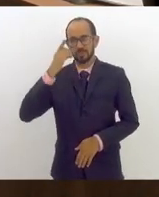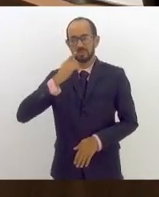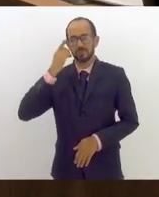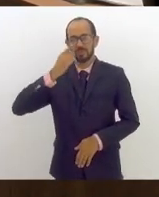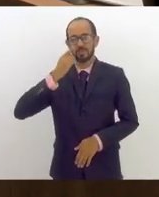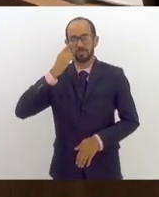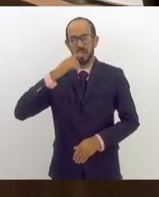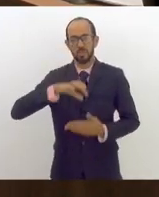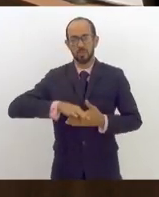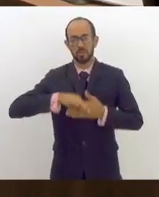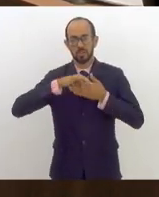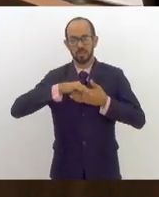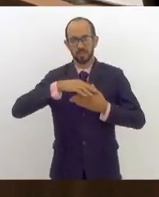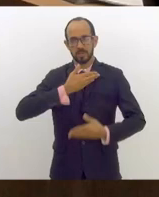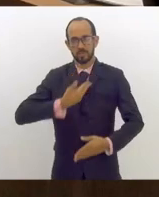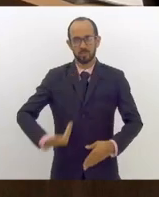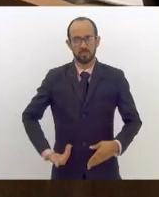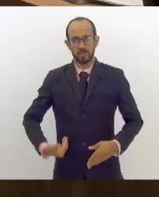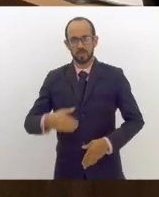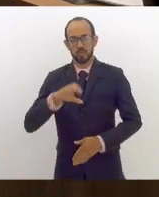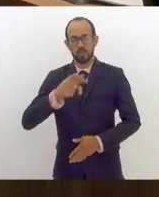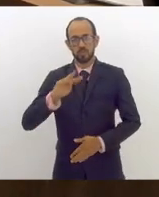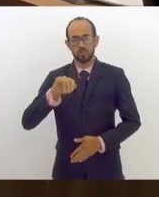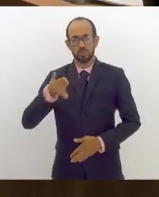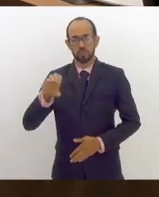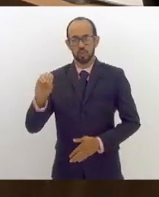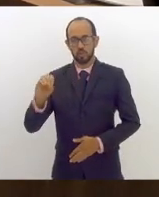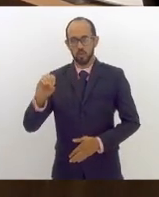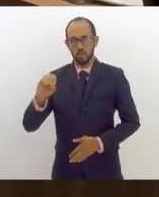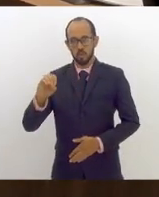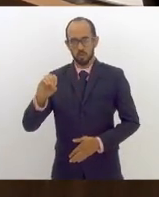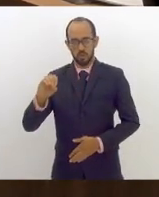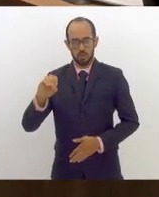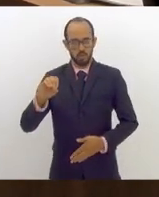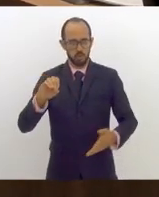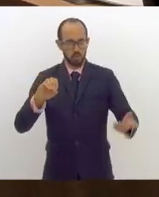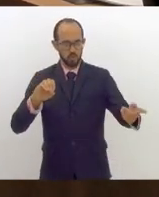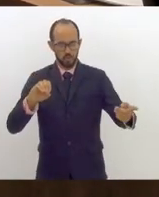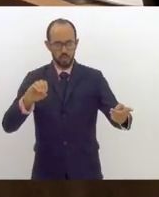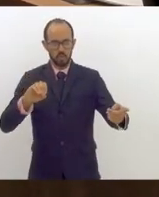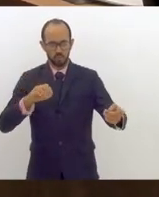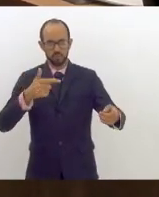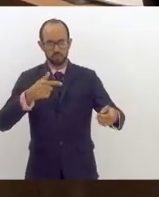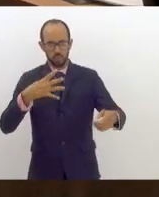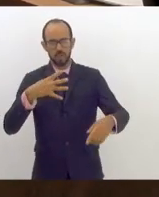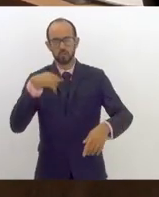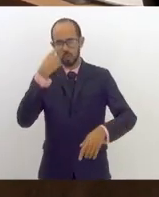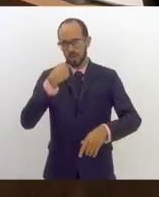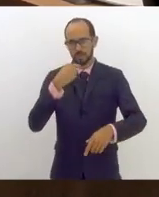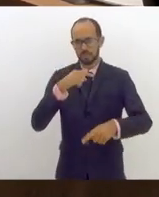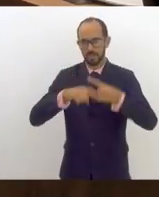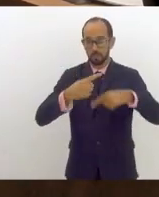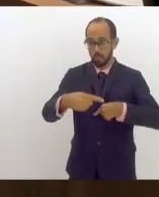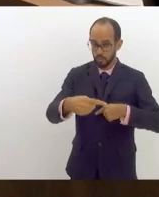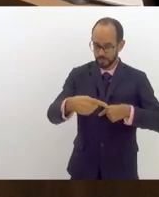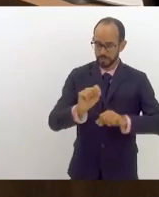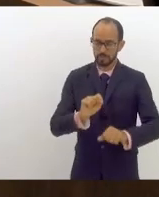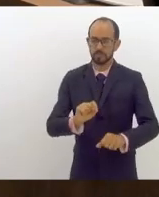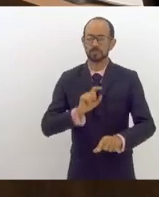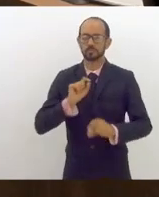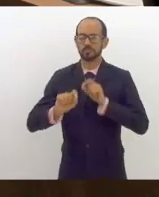líder do governo Chico Machado 24 horas depois ele mandou uma mensagem